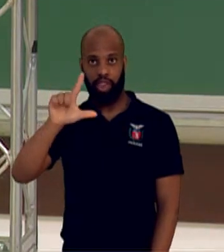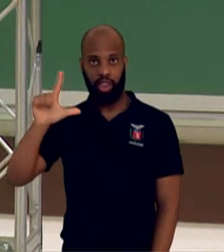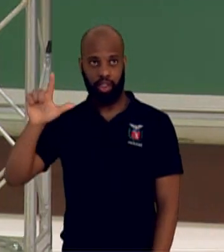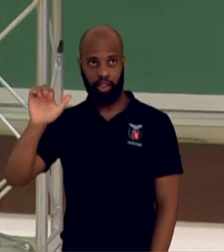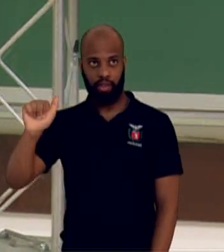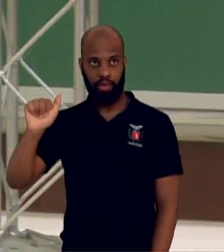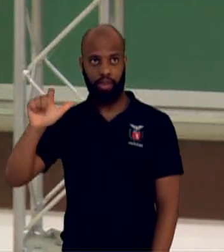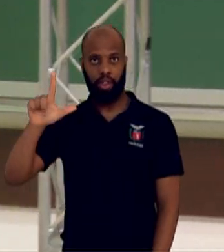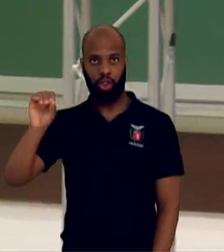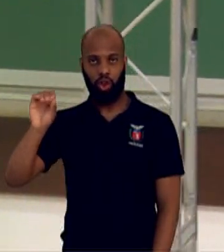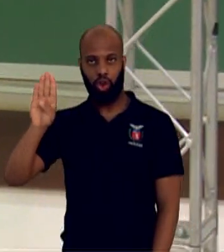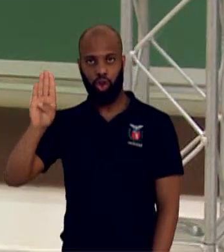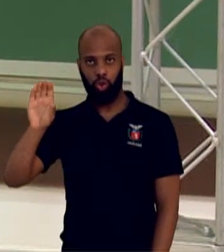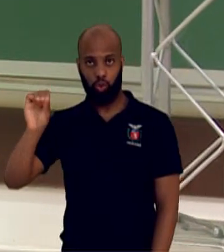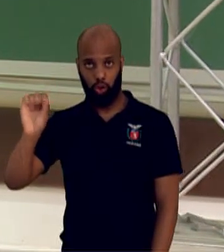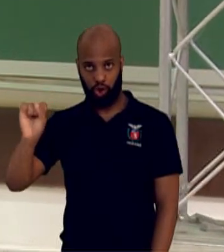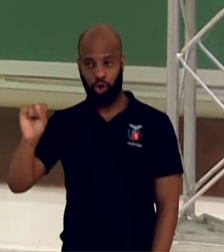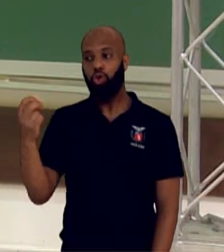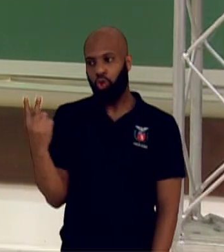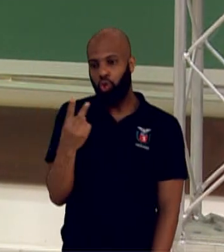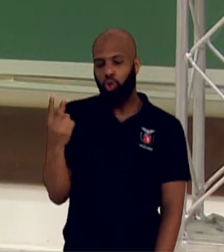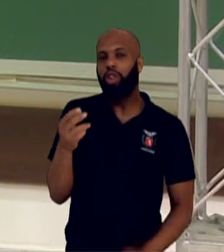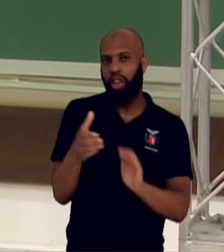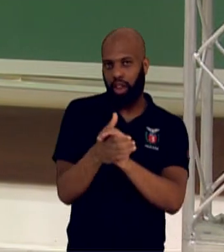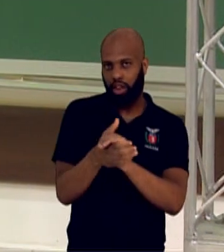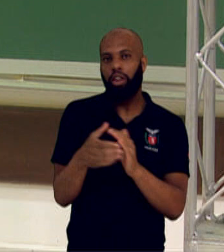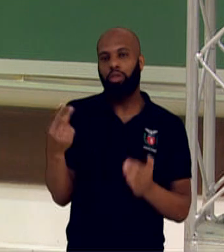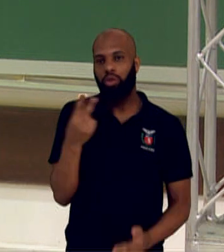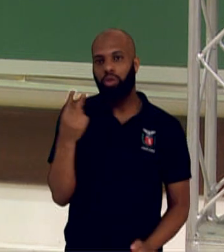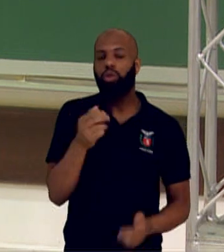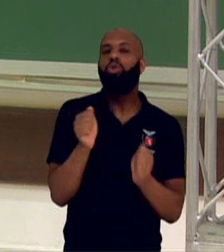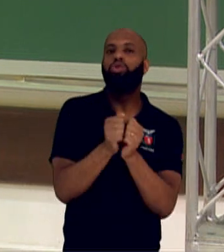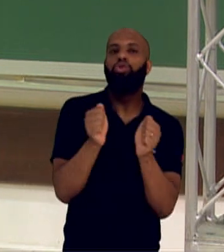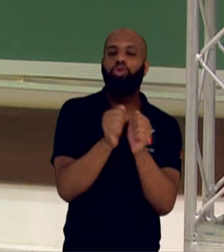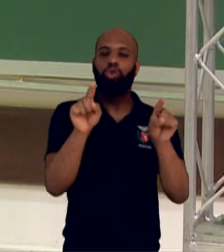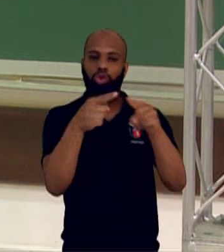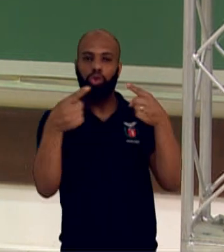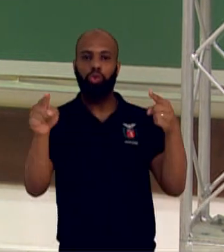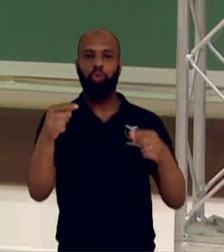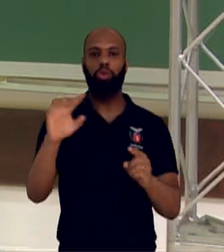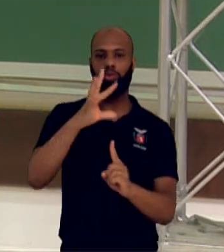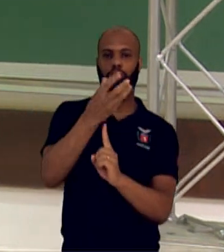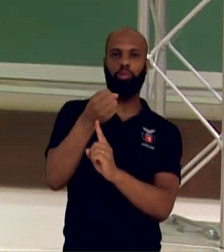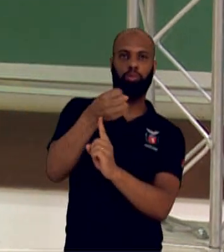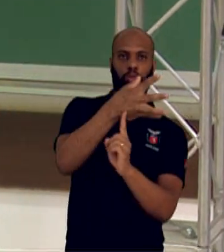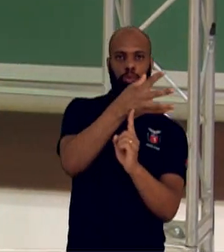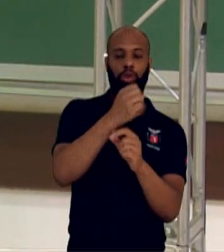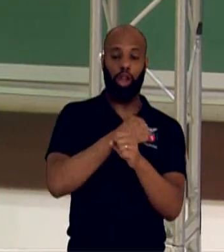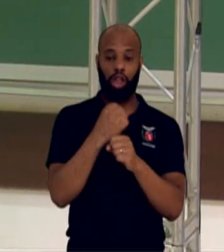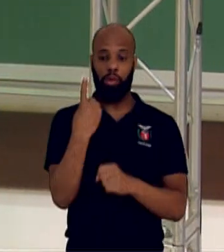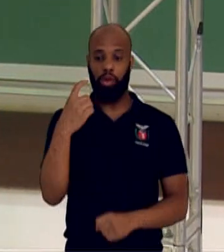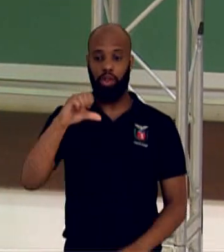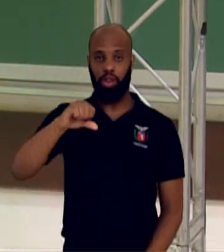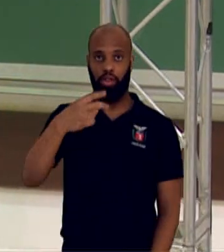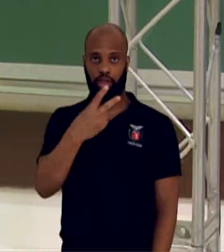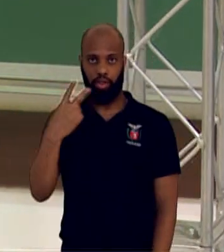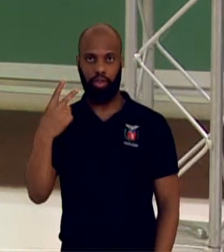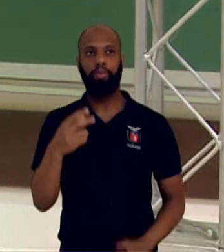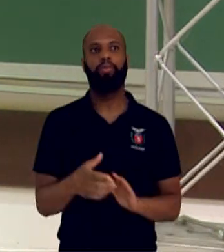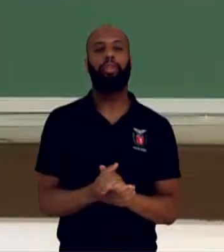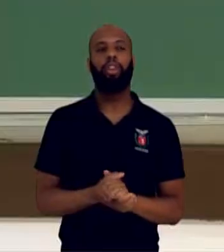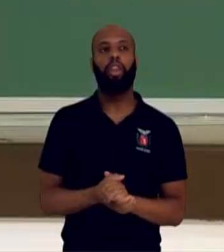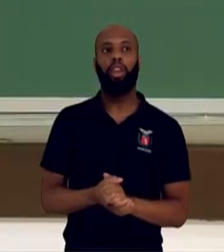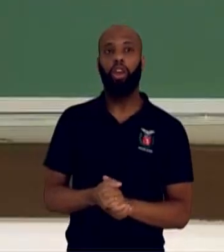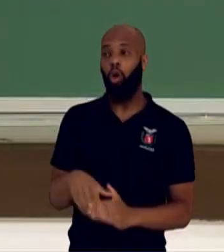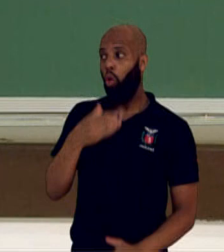casal que participou ali como músico na Semana de Arte Moderna de 22. O Heitor Villa-Lobos, pessoal, é um